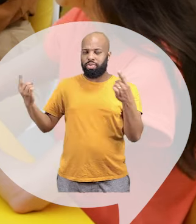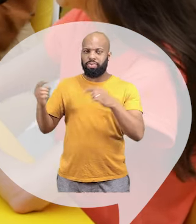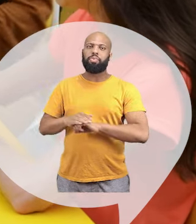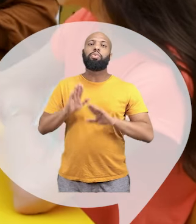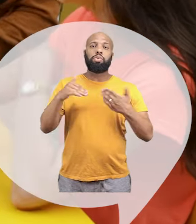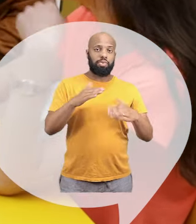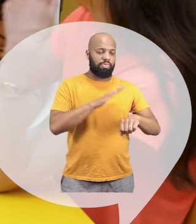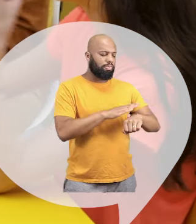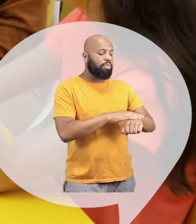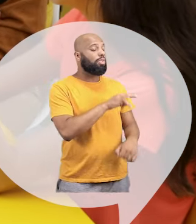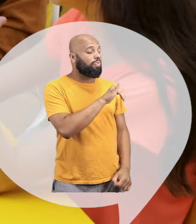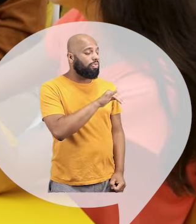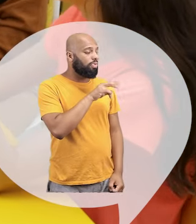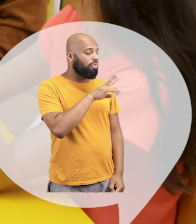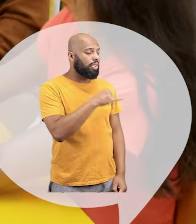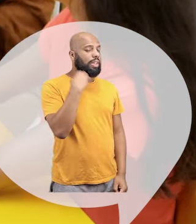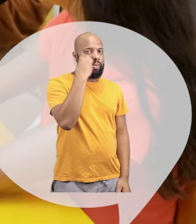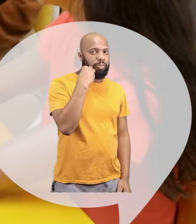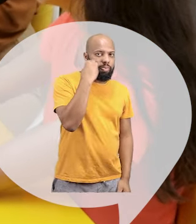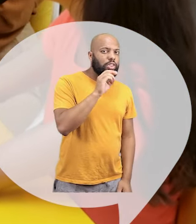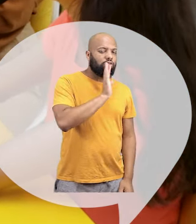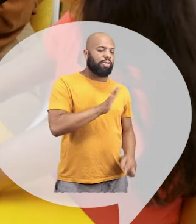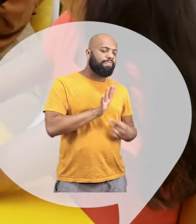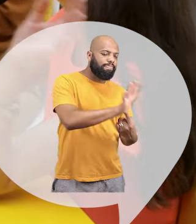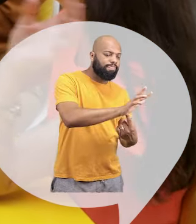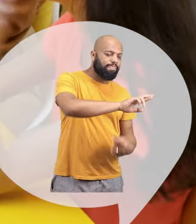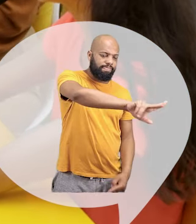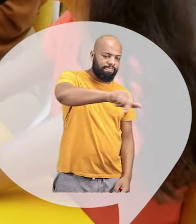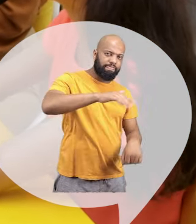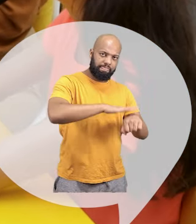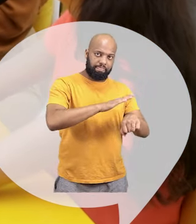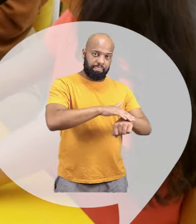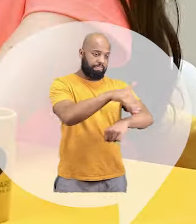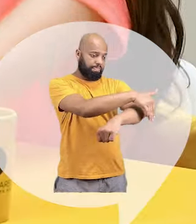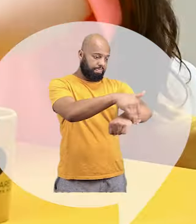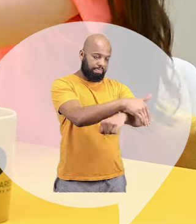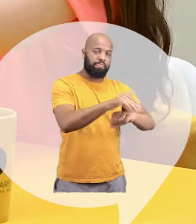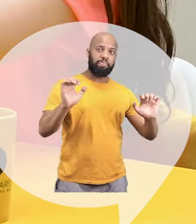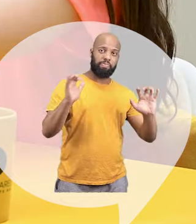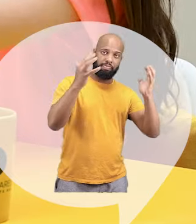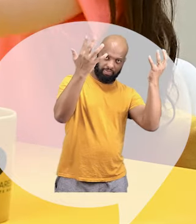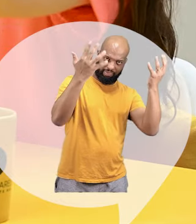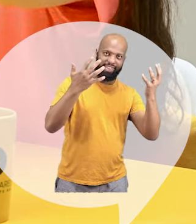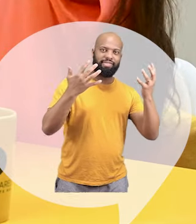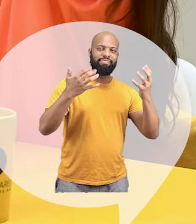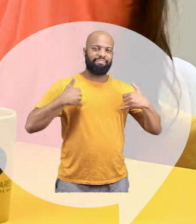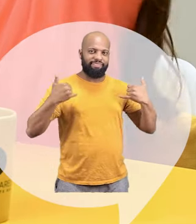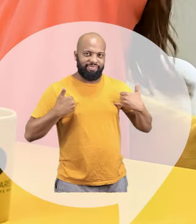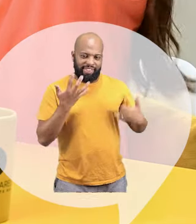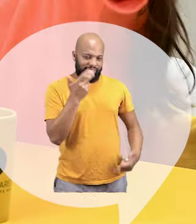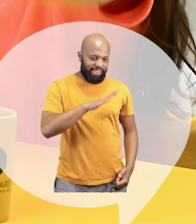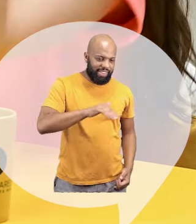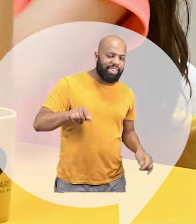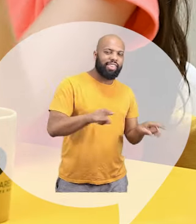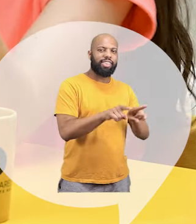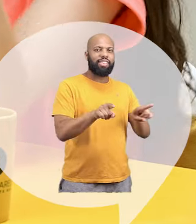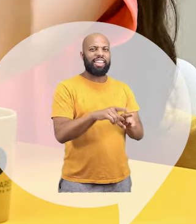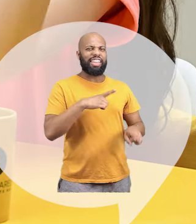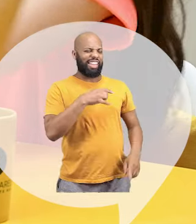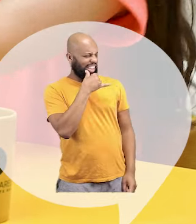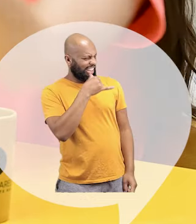e quando você vai experimentando assim então você já já se expôs de várias maneiras desde na rua na festa da criança todo mundo chorando não sei o